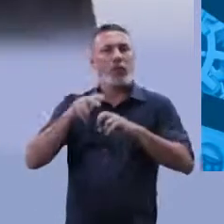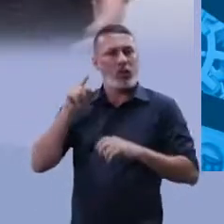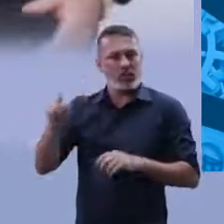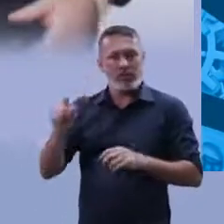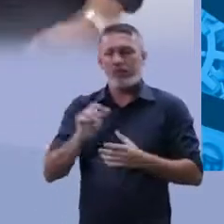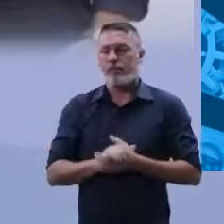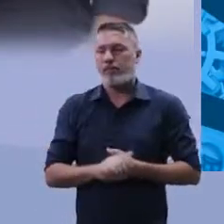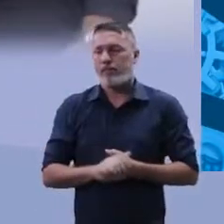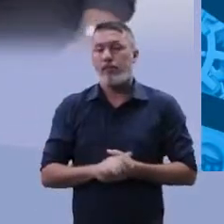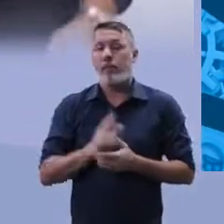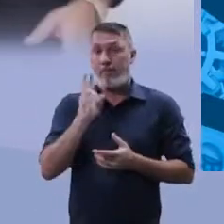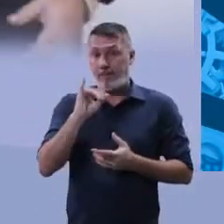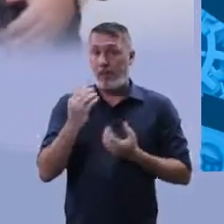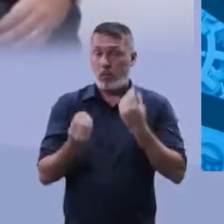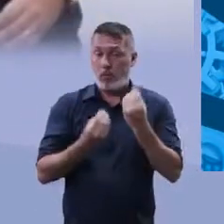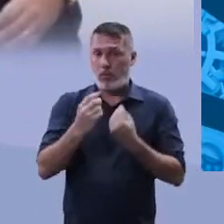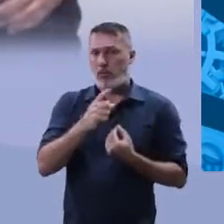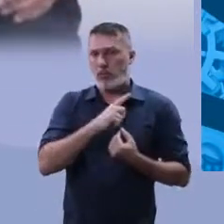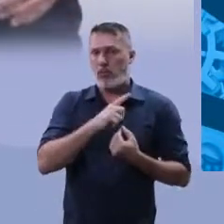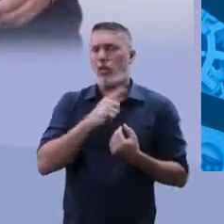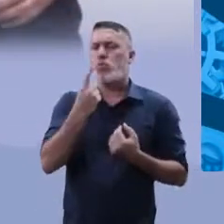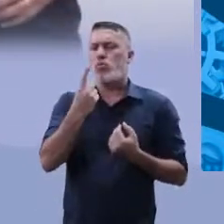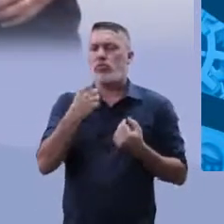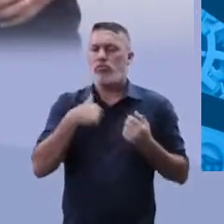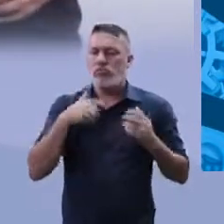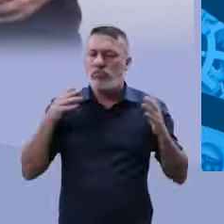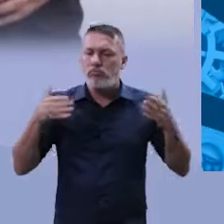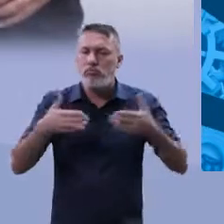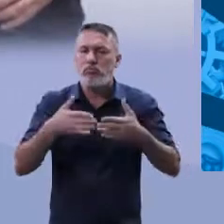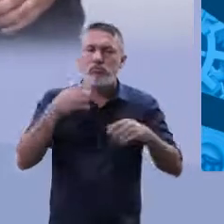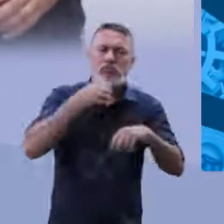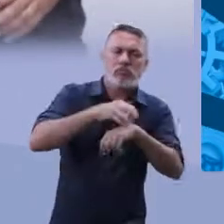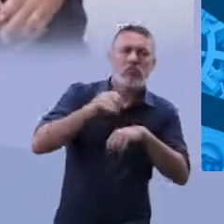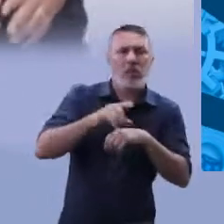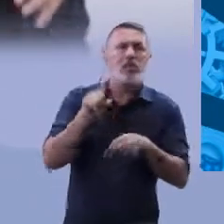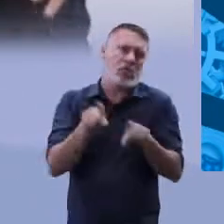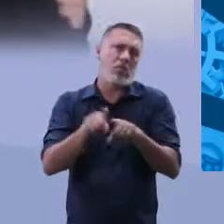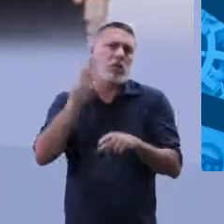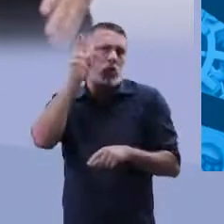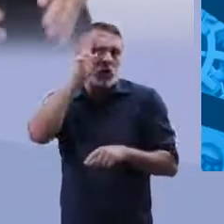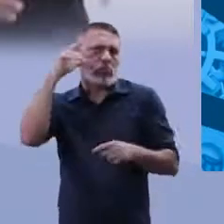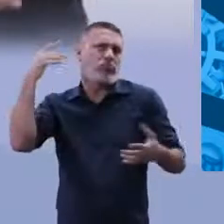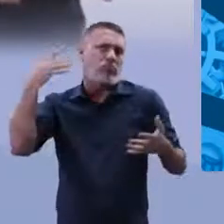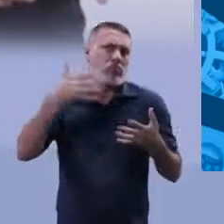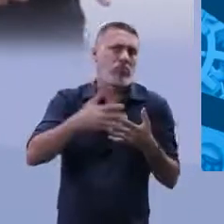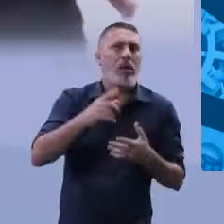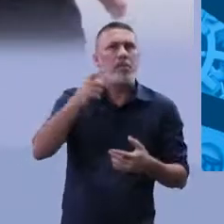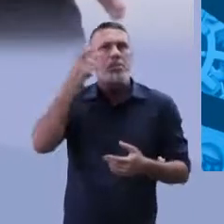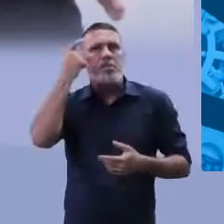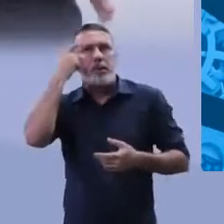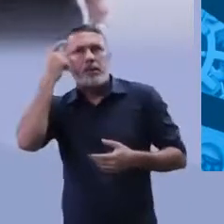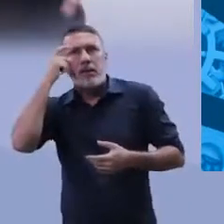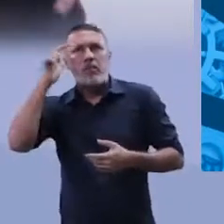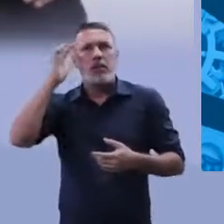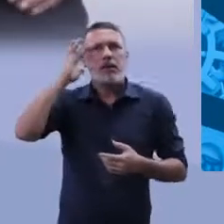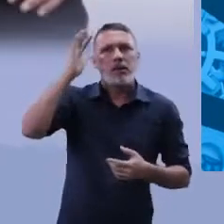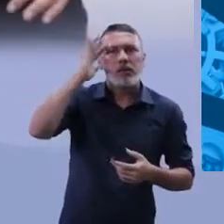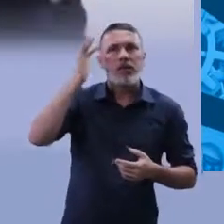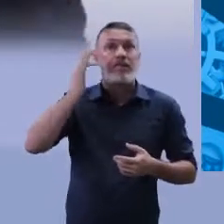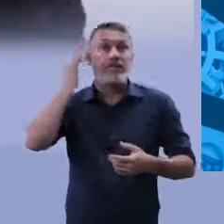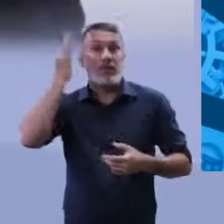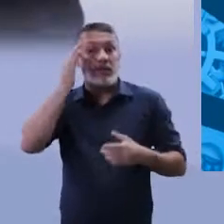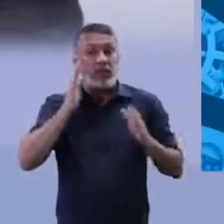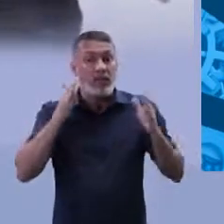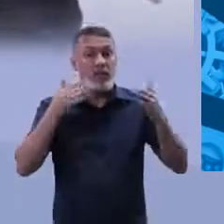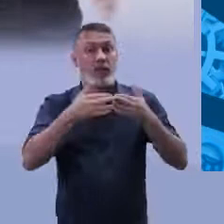o momento. E a gente vai, então, fazer aqui uma abordagem até um pouco histórica, da história do pensamento, da filosofia,